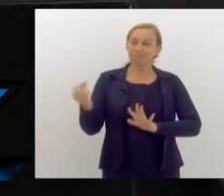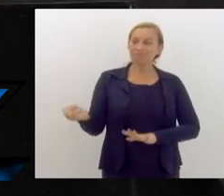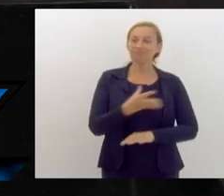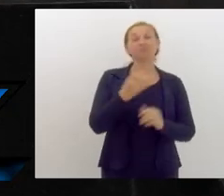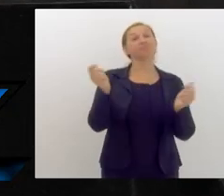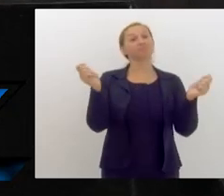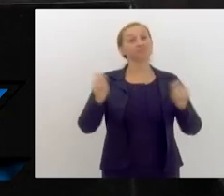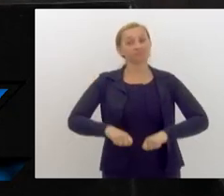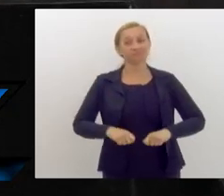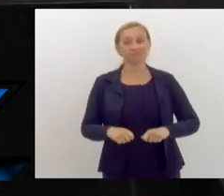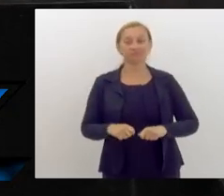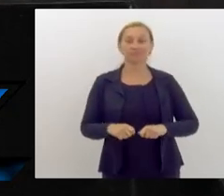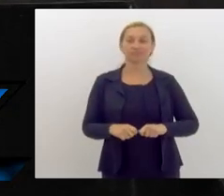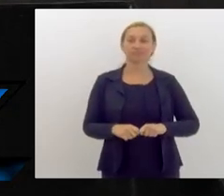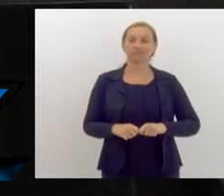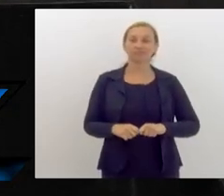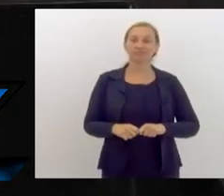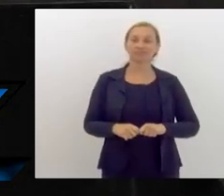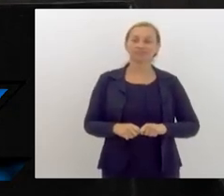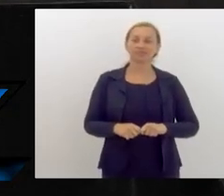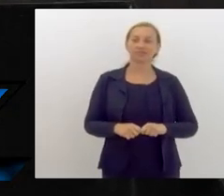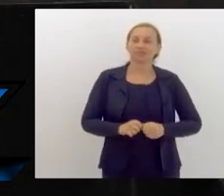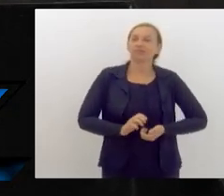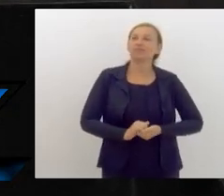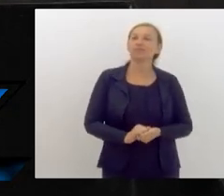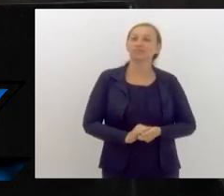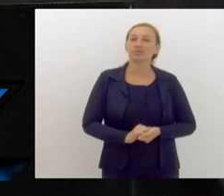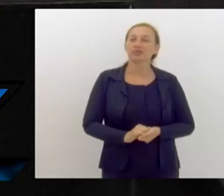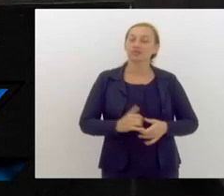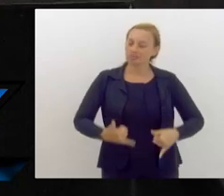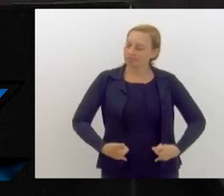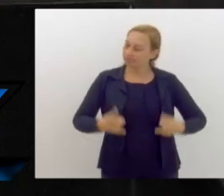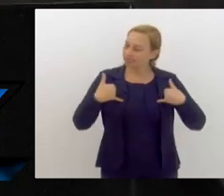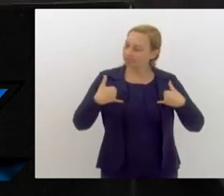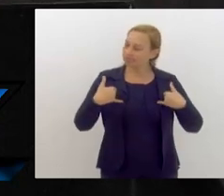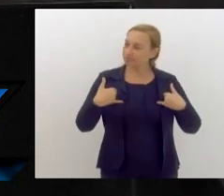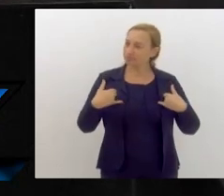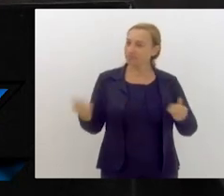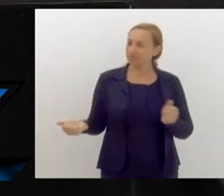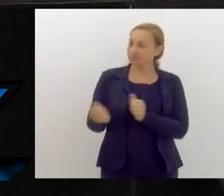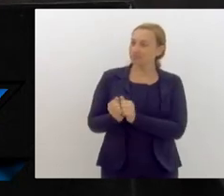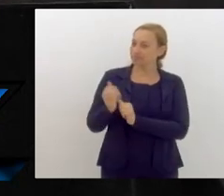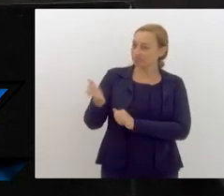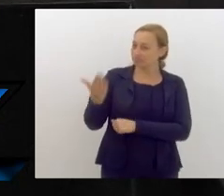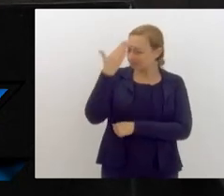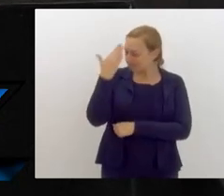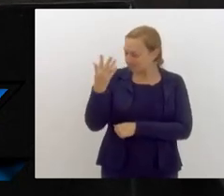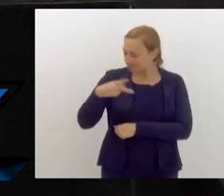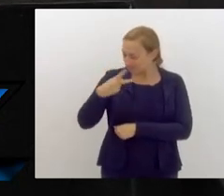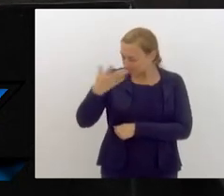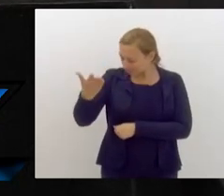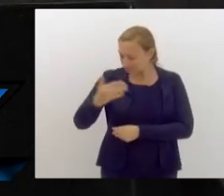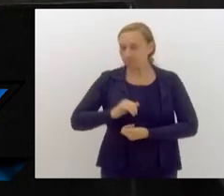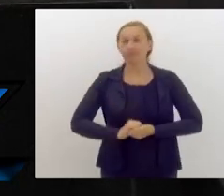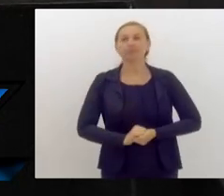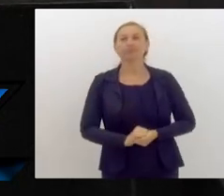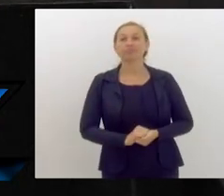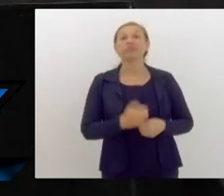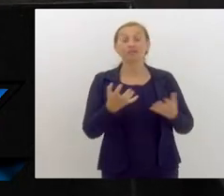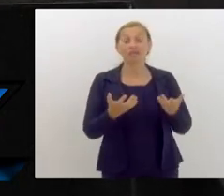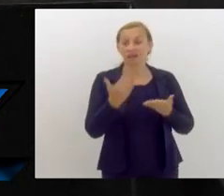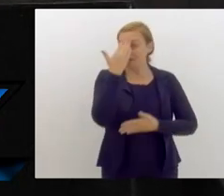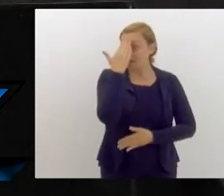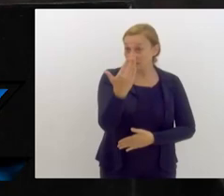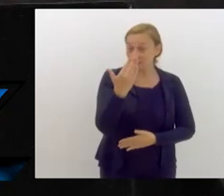capacidade uma nova região aqui presente é uma honra ser deputada ao seu lado e obrigado pelas nobres palavras quero